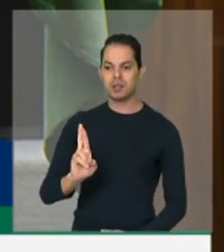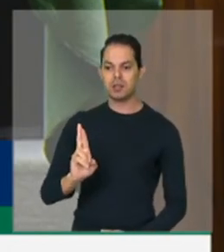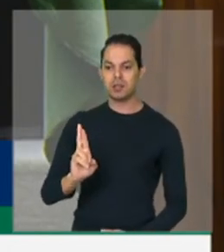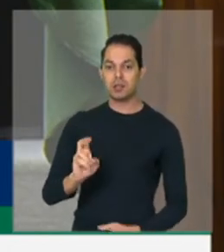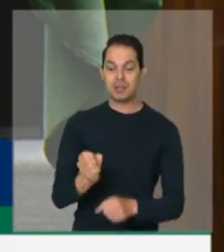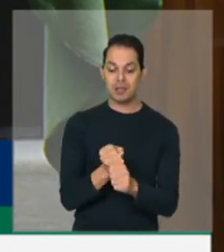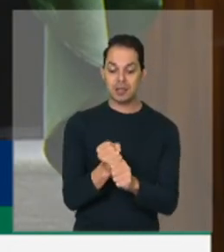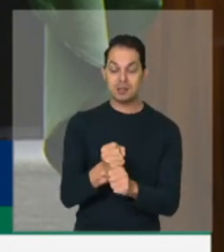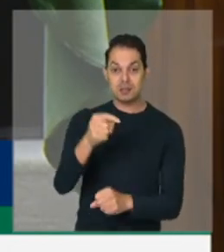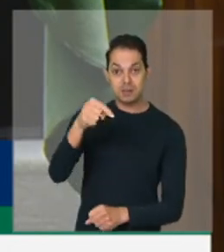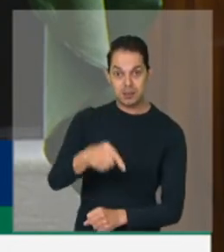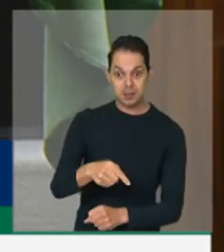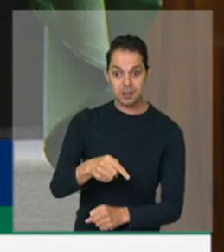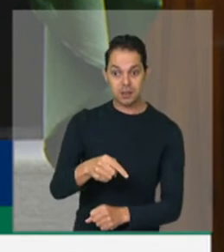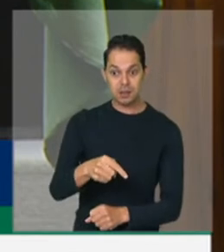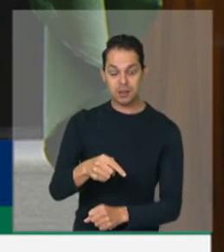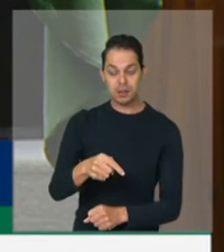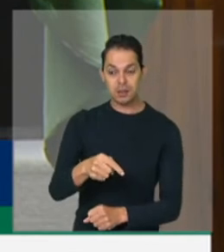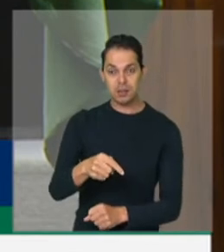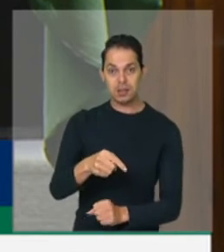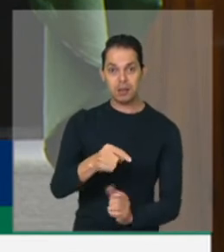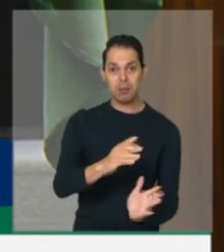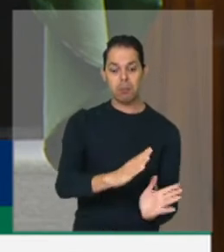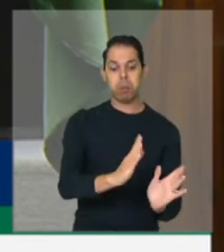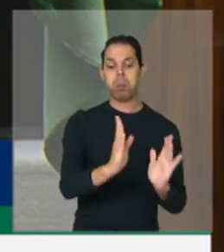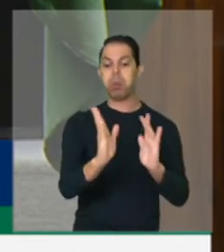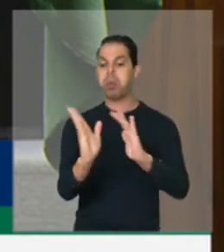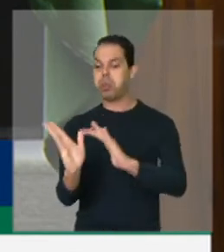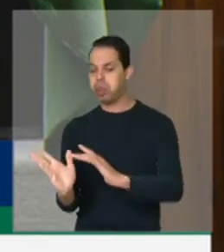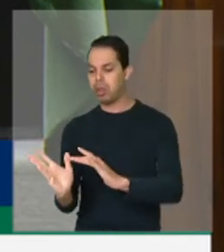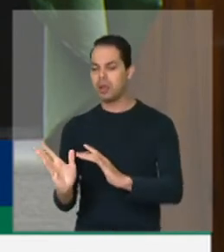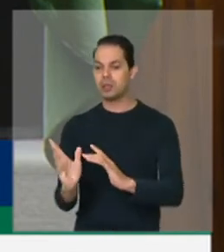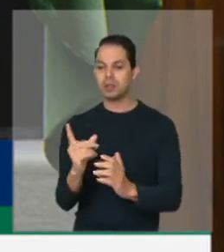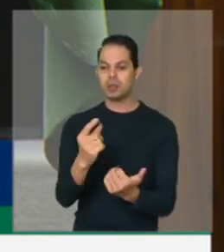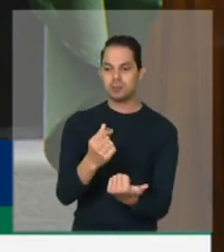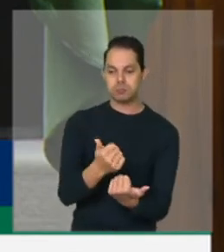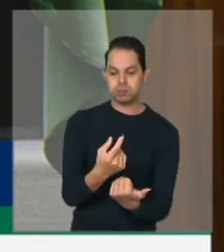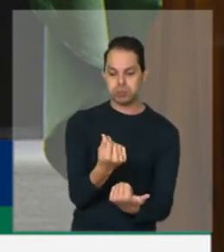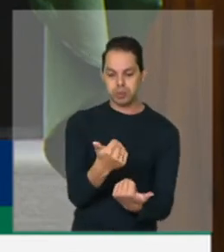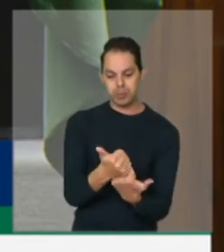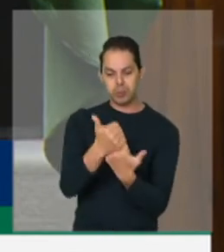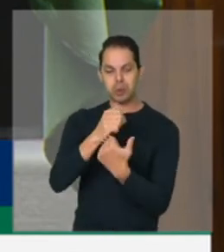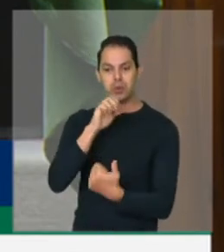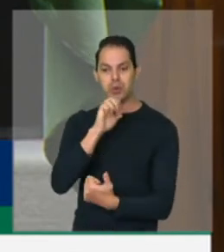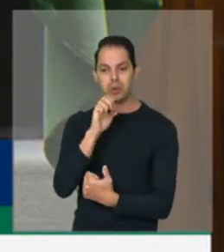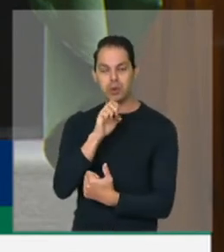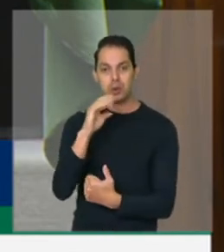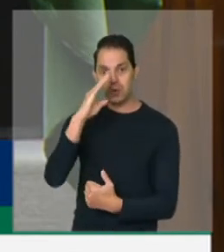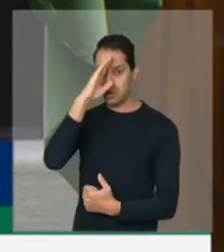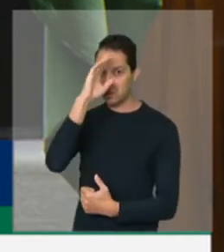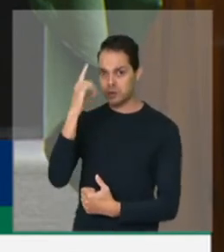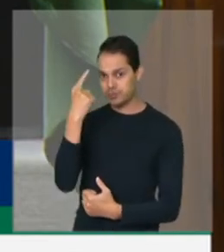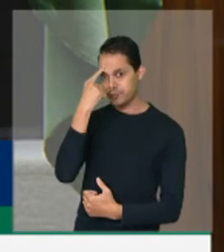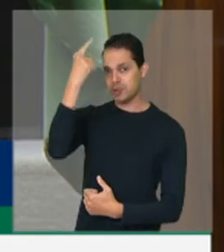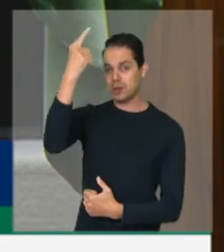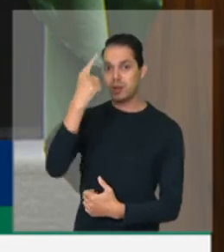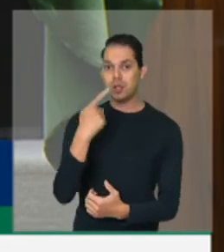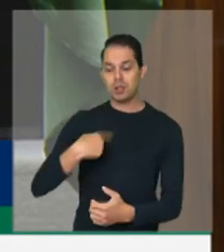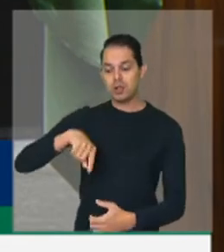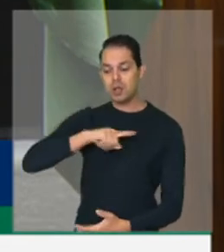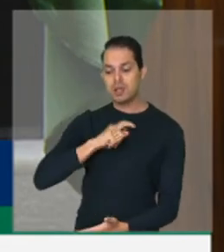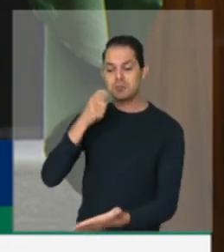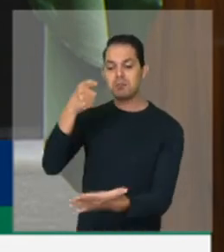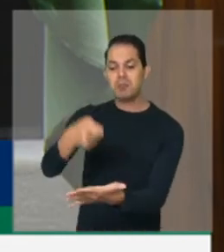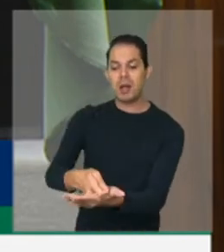ano, com essa tal prorrogação que o governo Bolsonaro fez, sabe quanto é que vamos pagar? Que o país